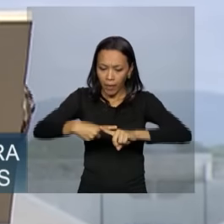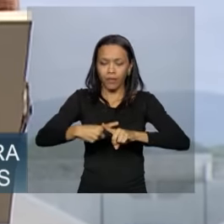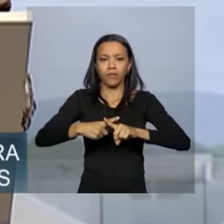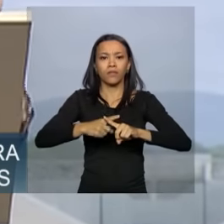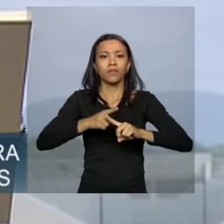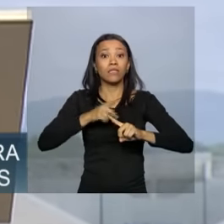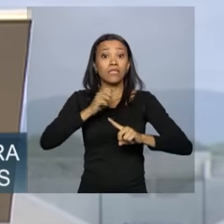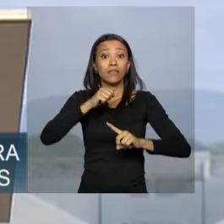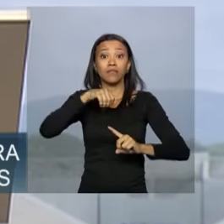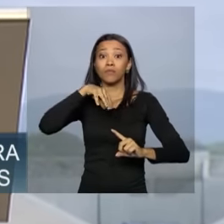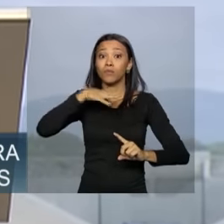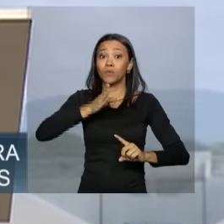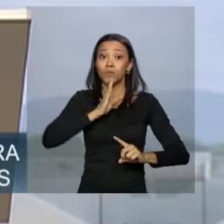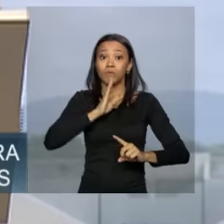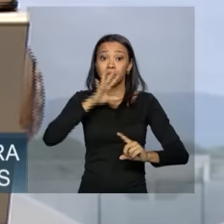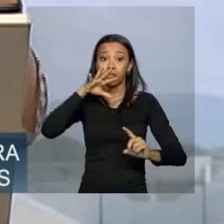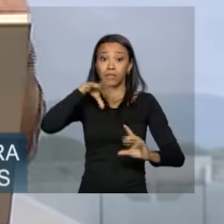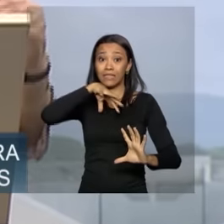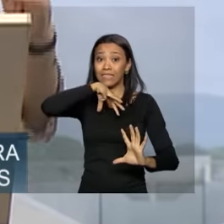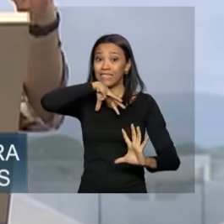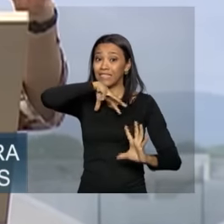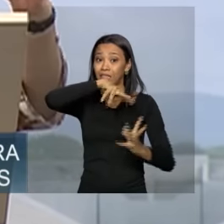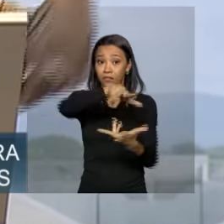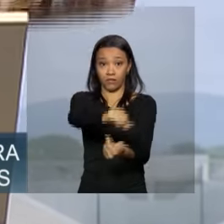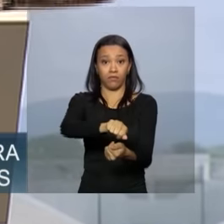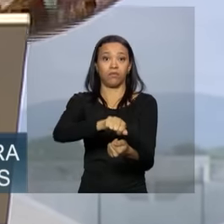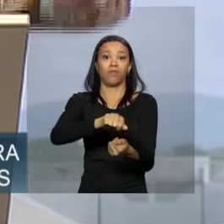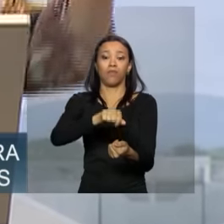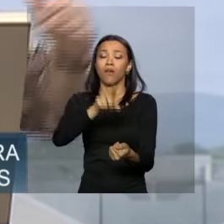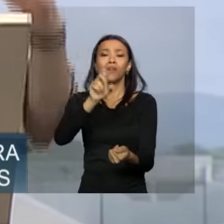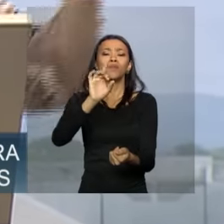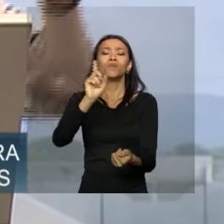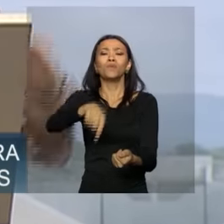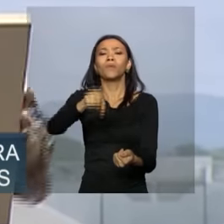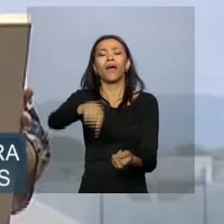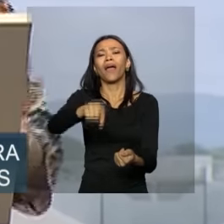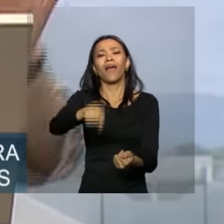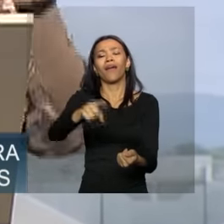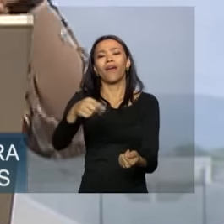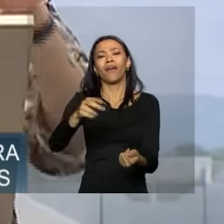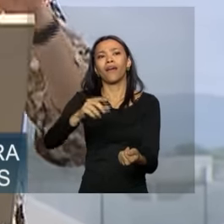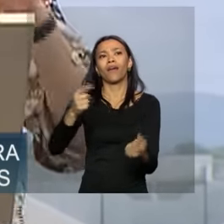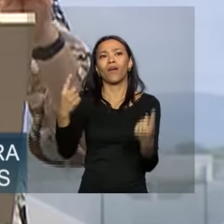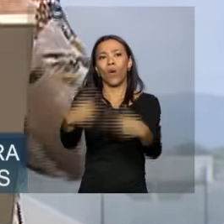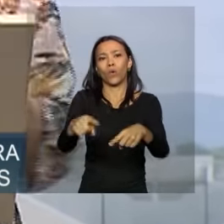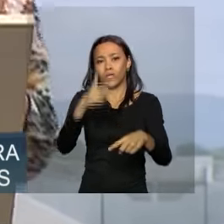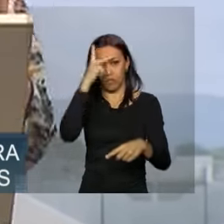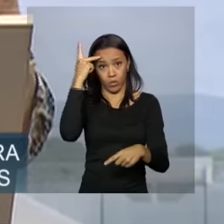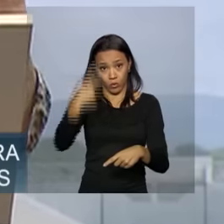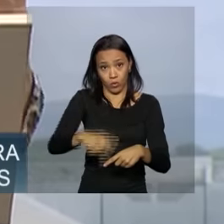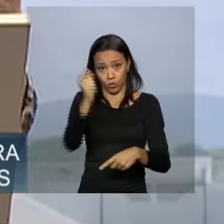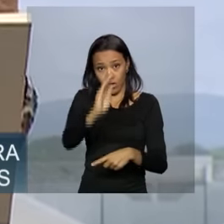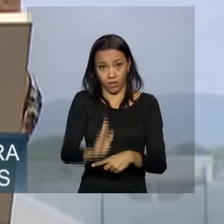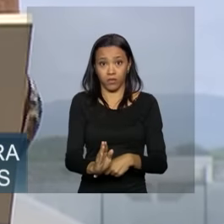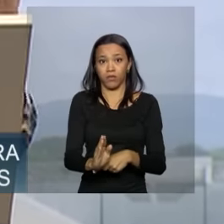internacional, não é contra as pessoas aqui do Brasil, ele ganhou contra